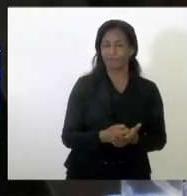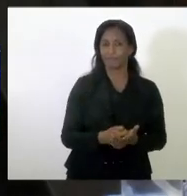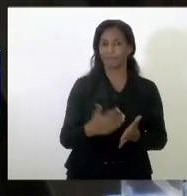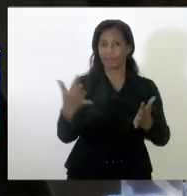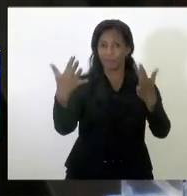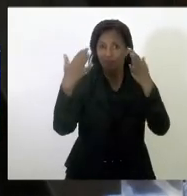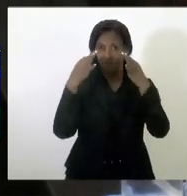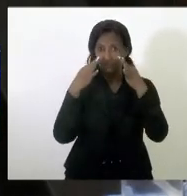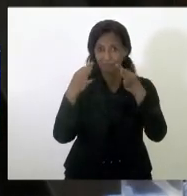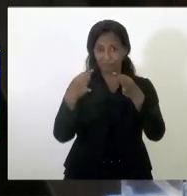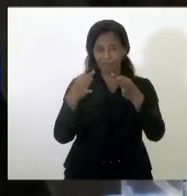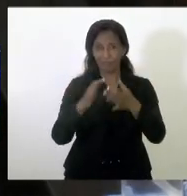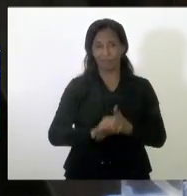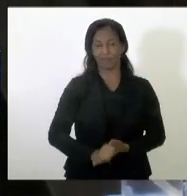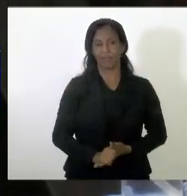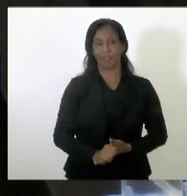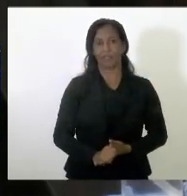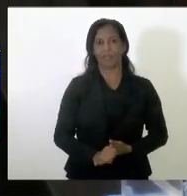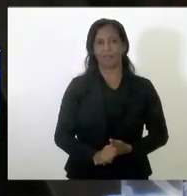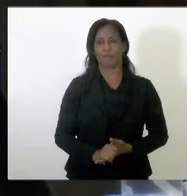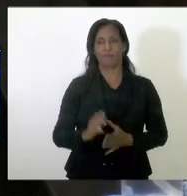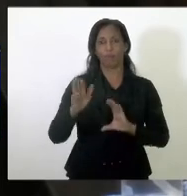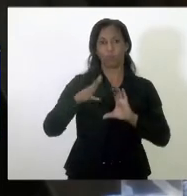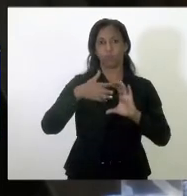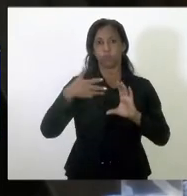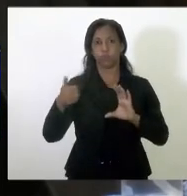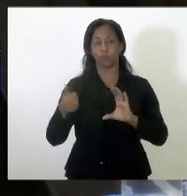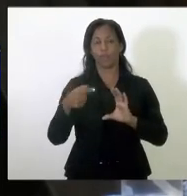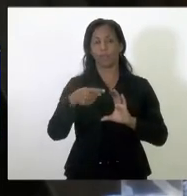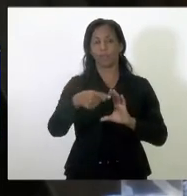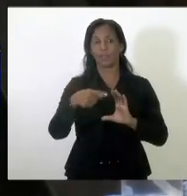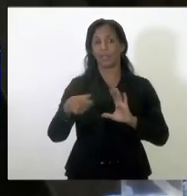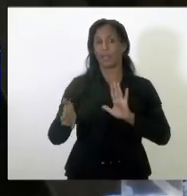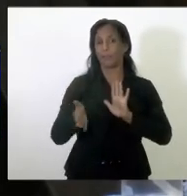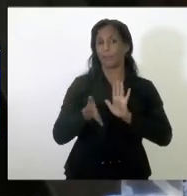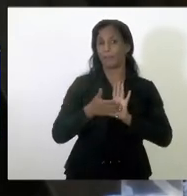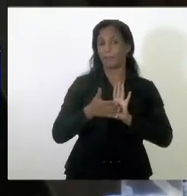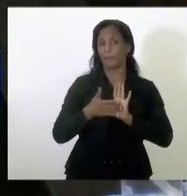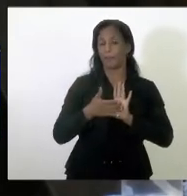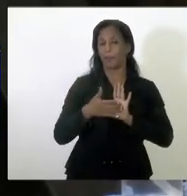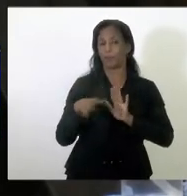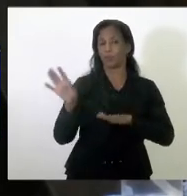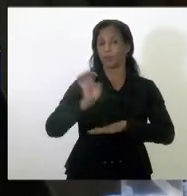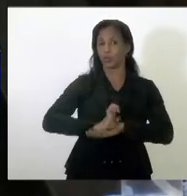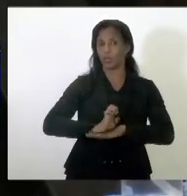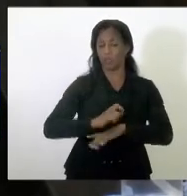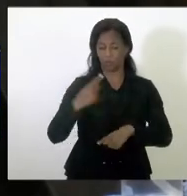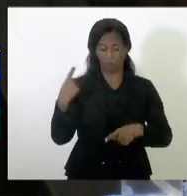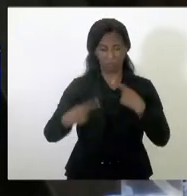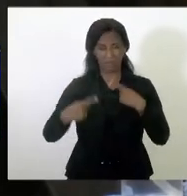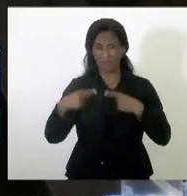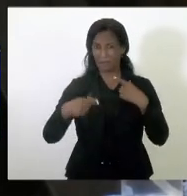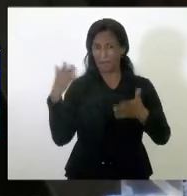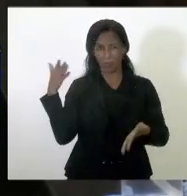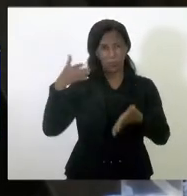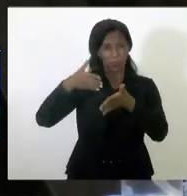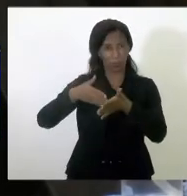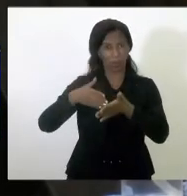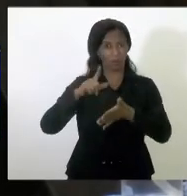aspecto, que é o aspecto relacionado ao papel do Estado. Isso é um debate central. Nós vamos ter um projeto de